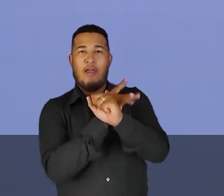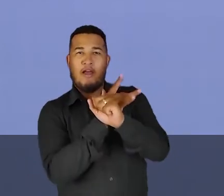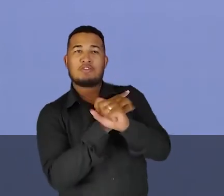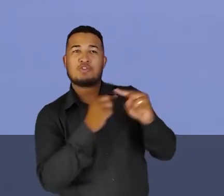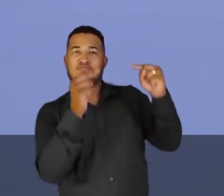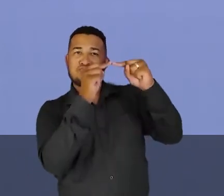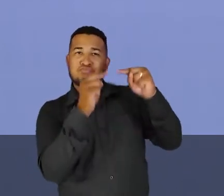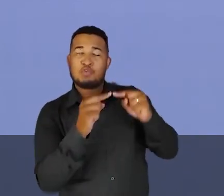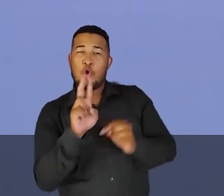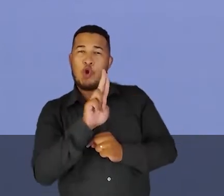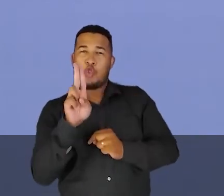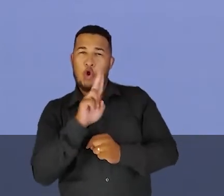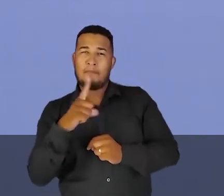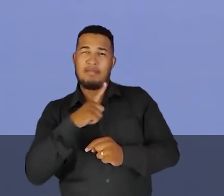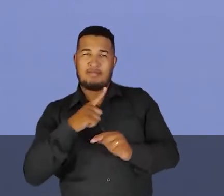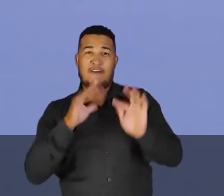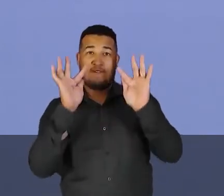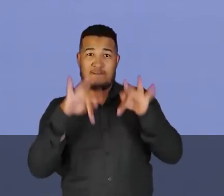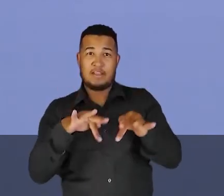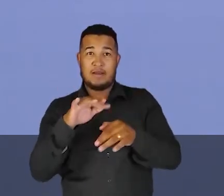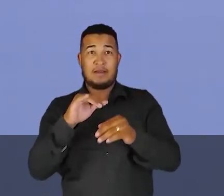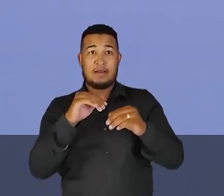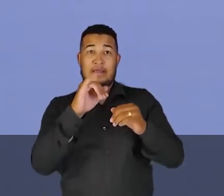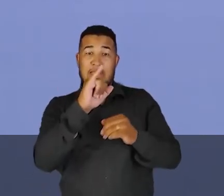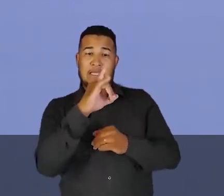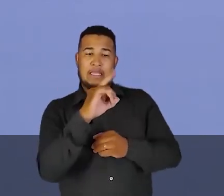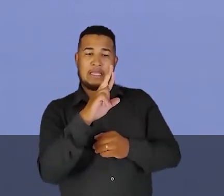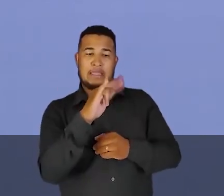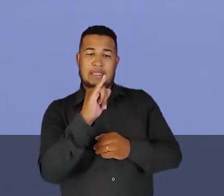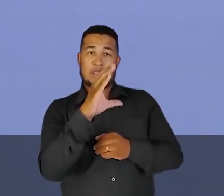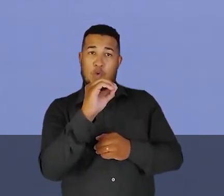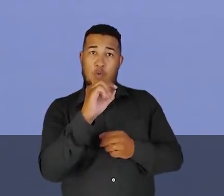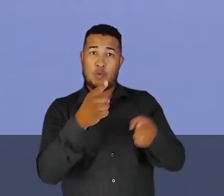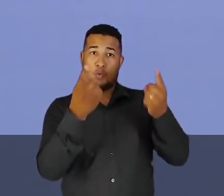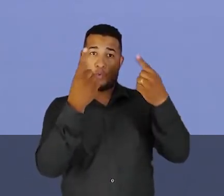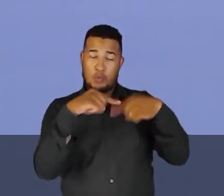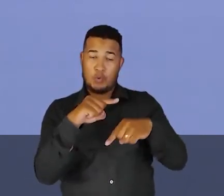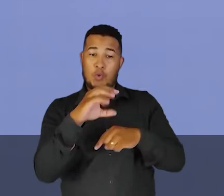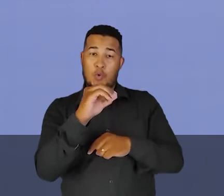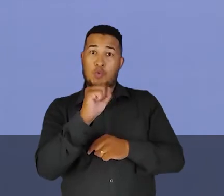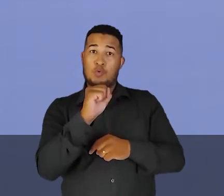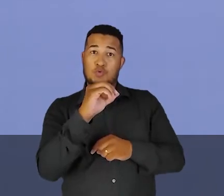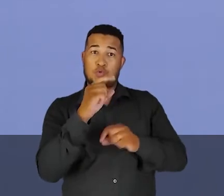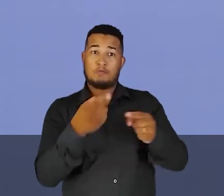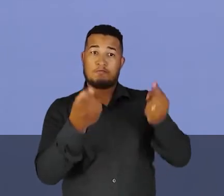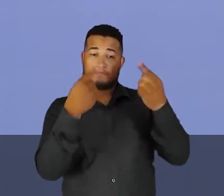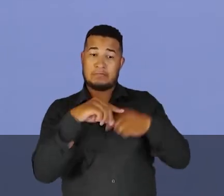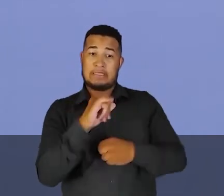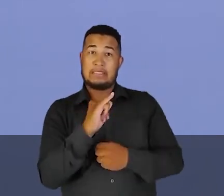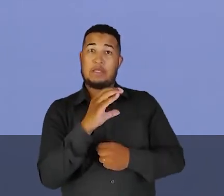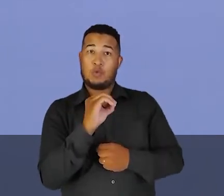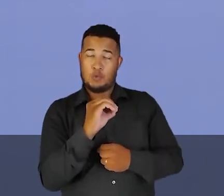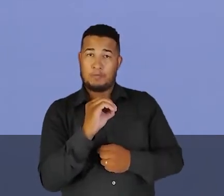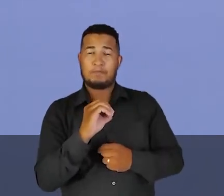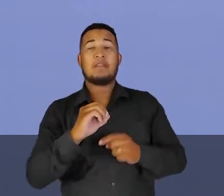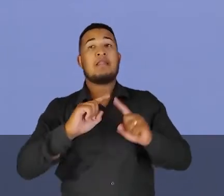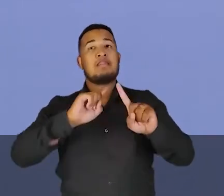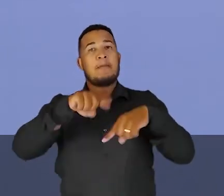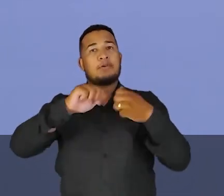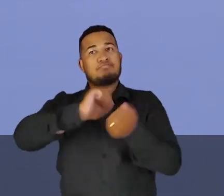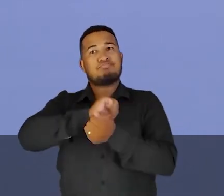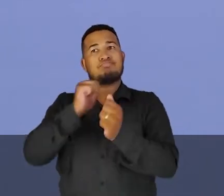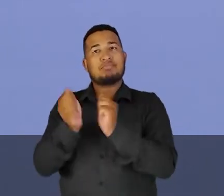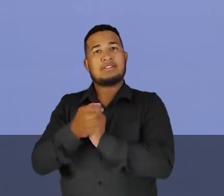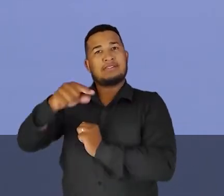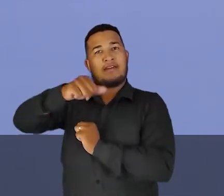cujos nomes têm essas terminações, hídrico, oso e ico, vão se transformar em sais. E quando esses ácidos